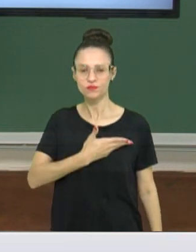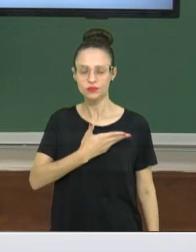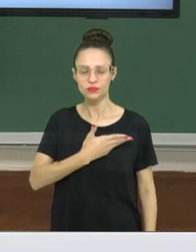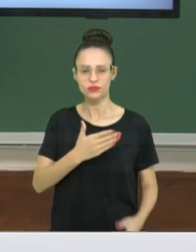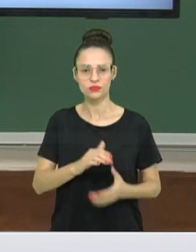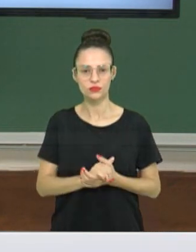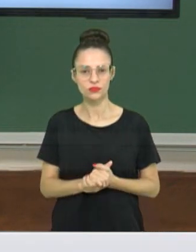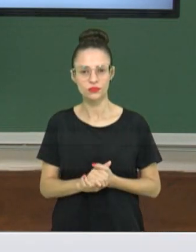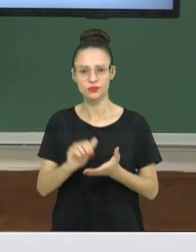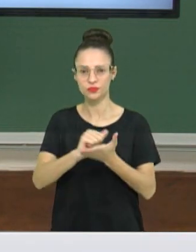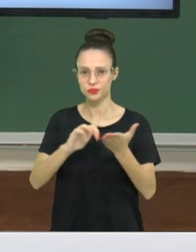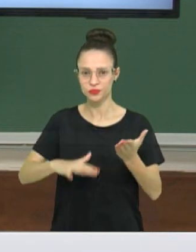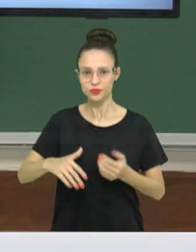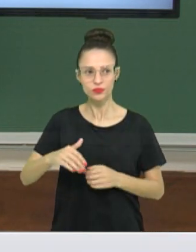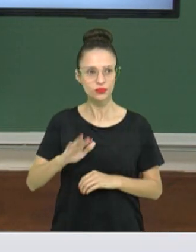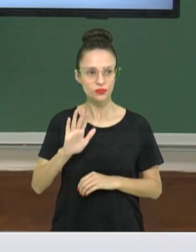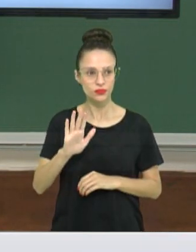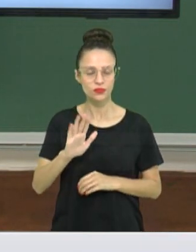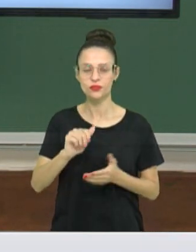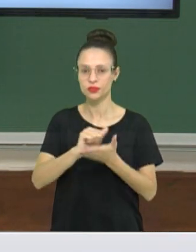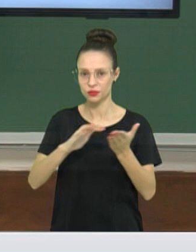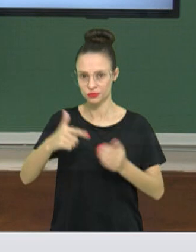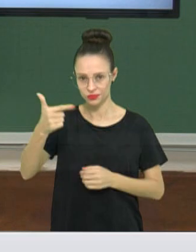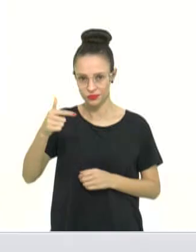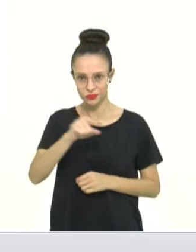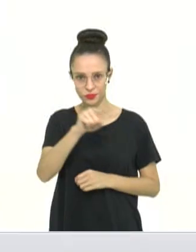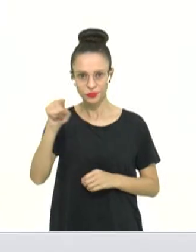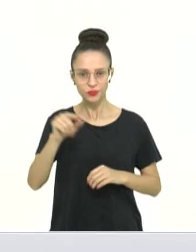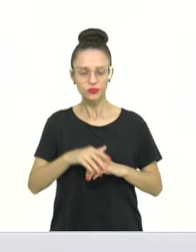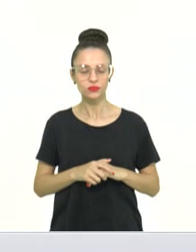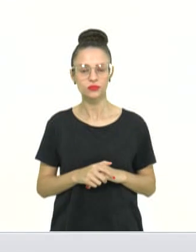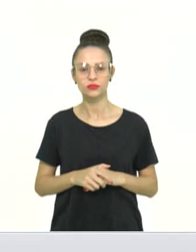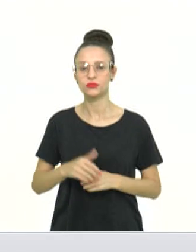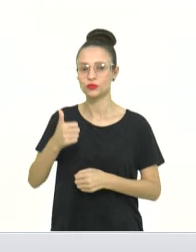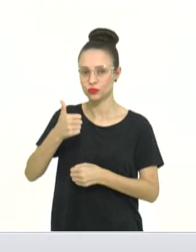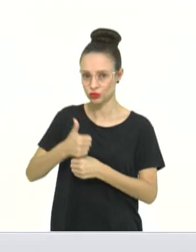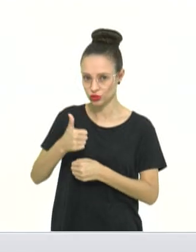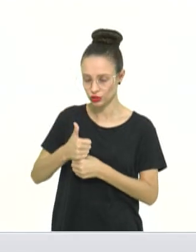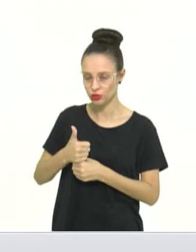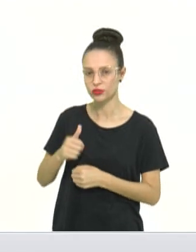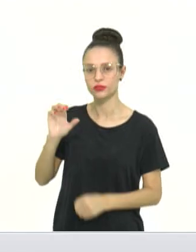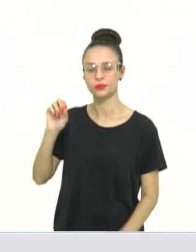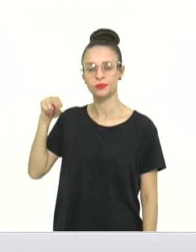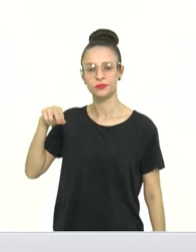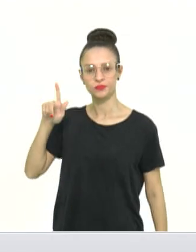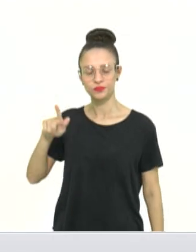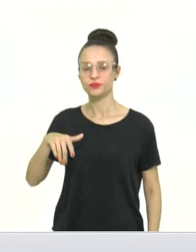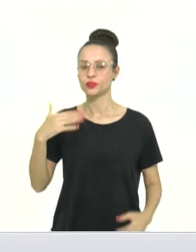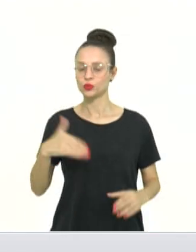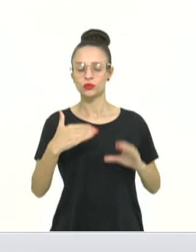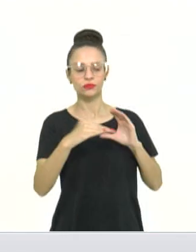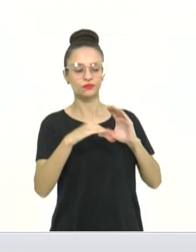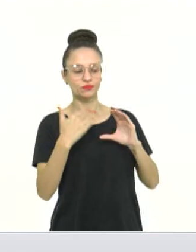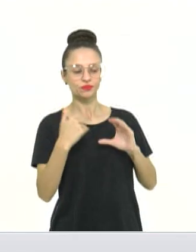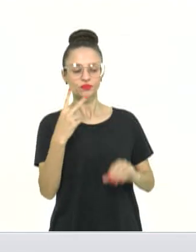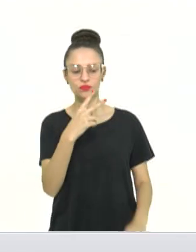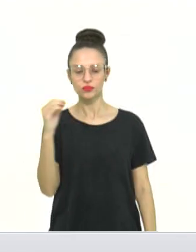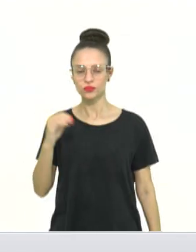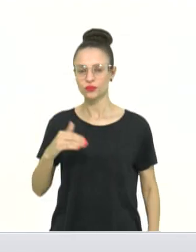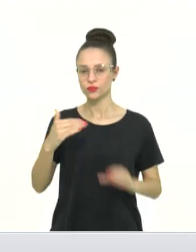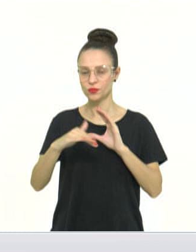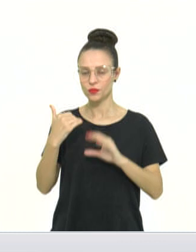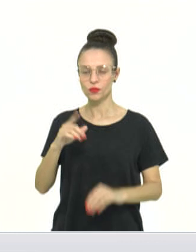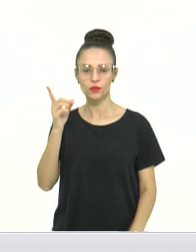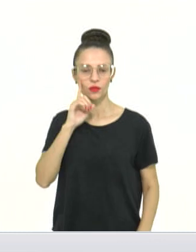amigos. Atividade 2 para você. O diretor da ONG tem recebido cerca de 200 e-mails por